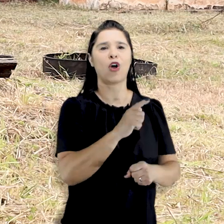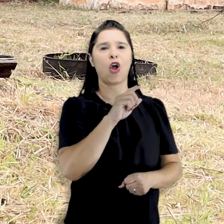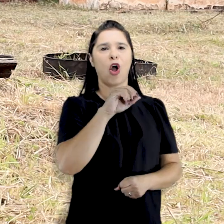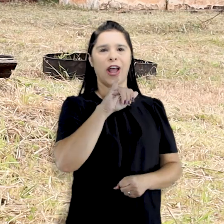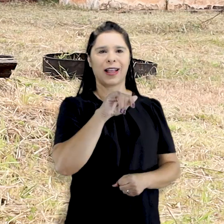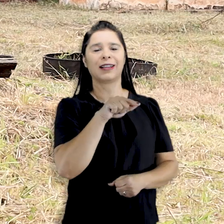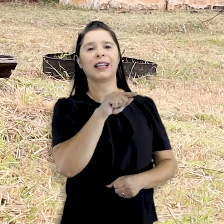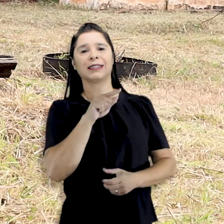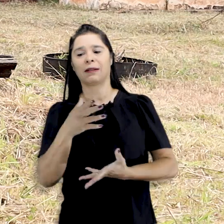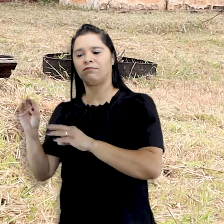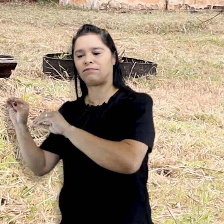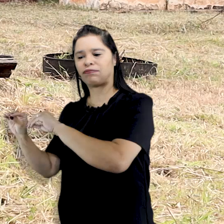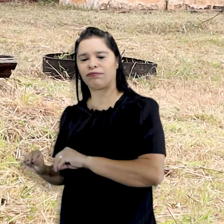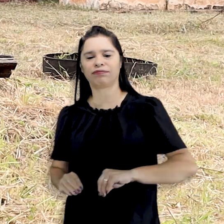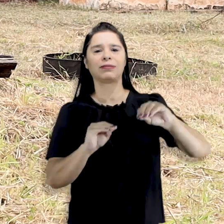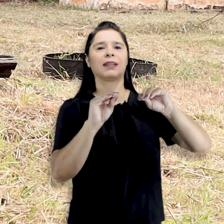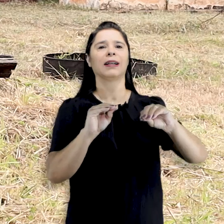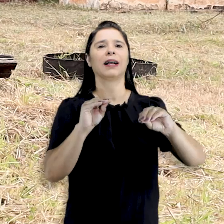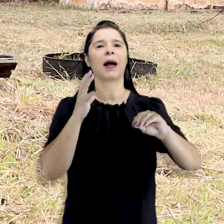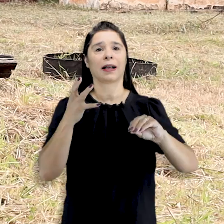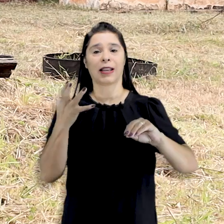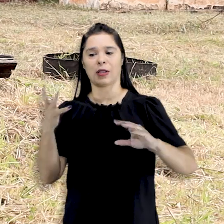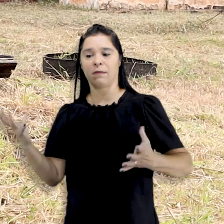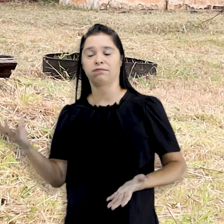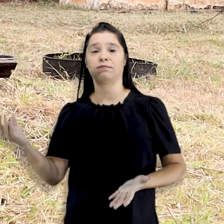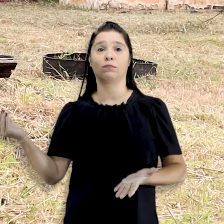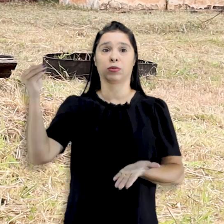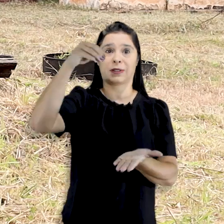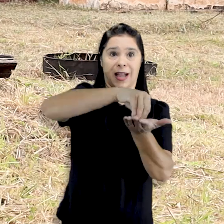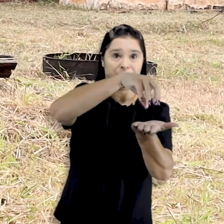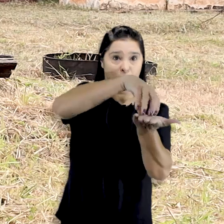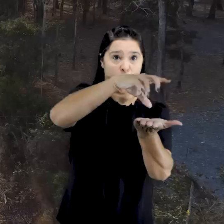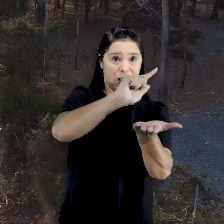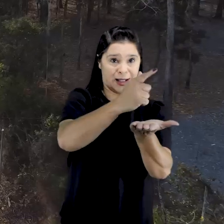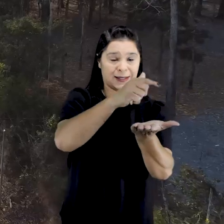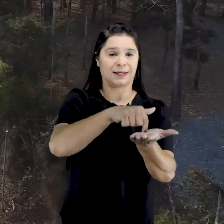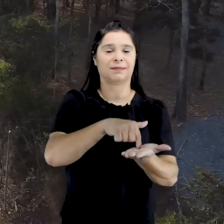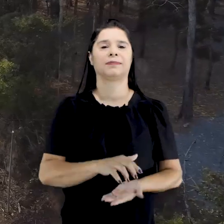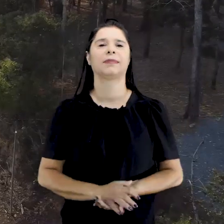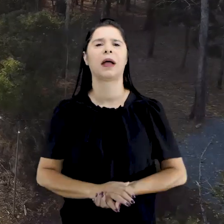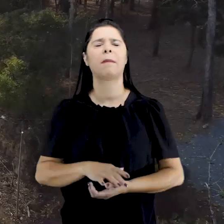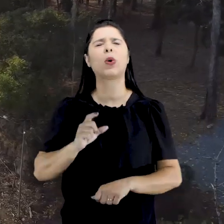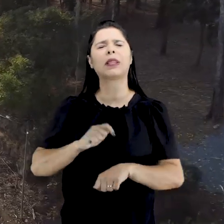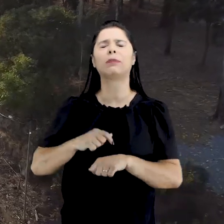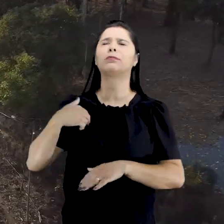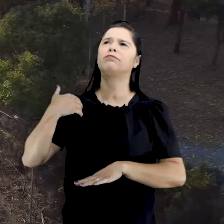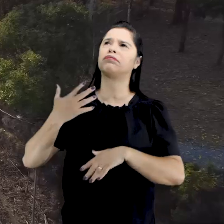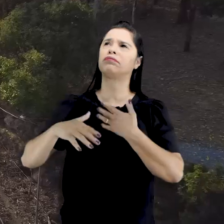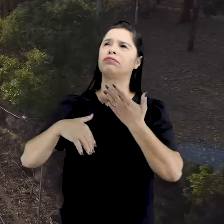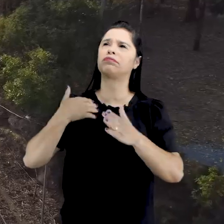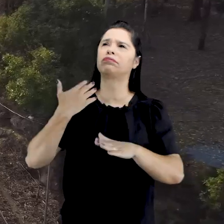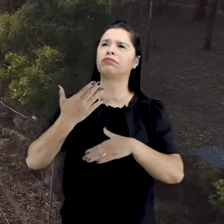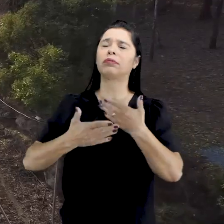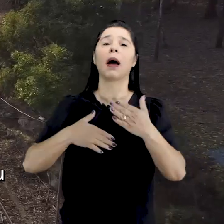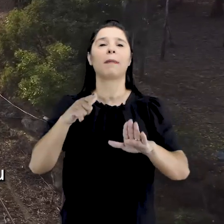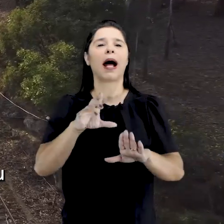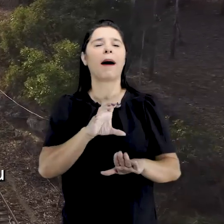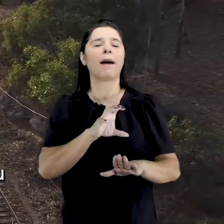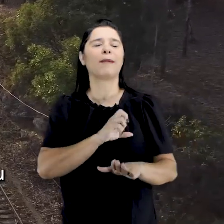quiseram transferir a sede da empresa para Goiás, para Goiânia, para a capital do estado. O tempo passou, mas o amor